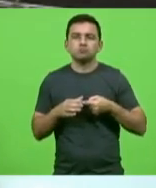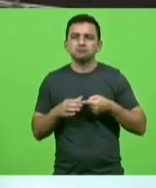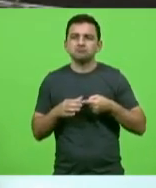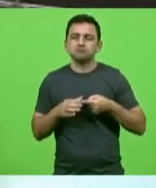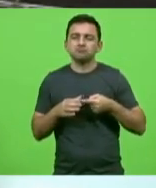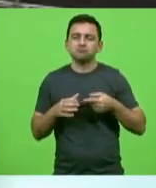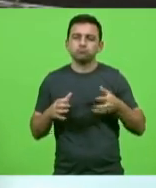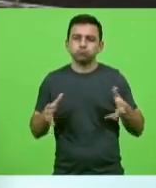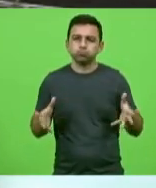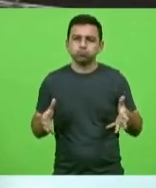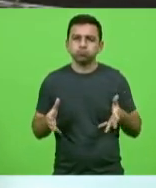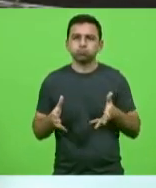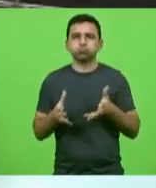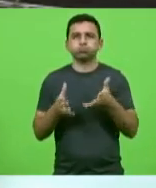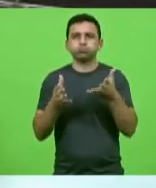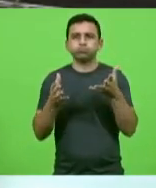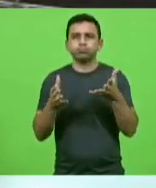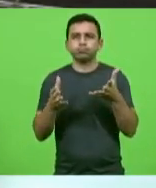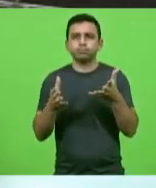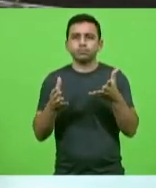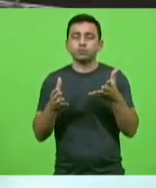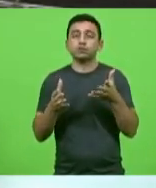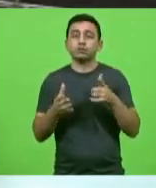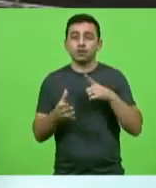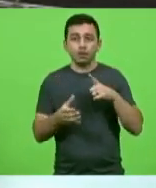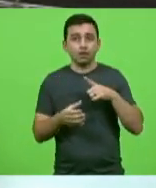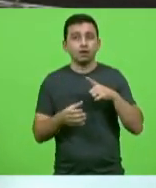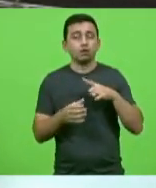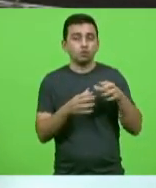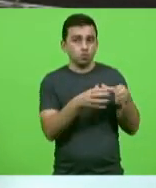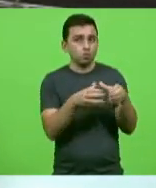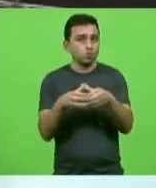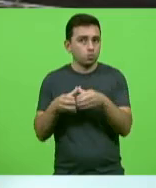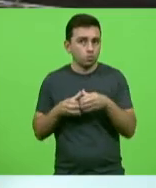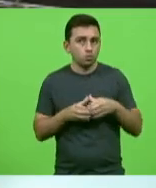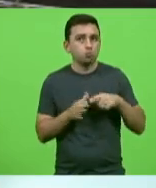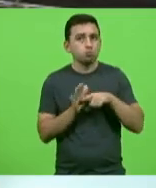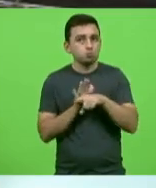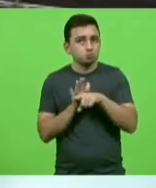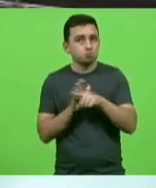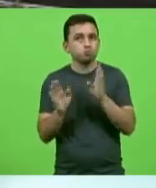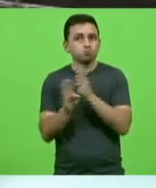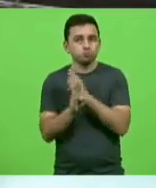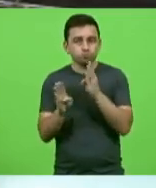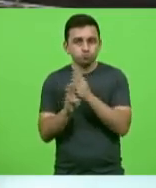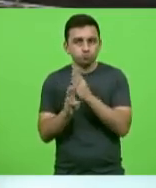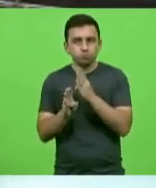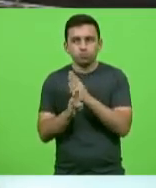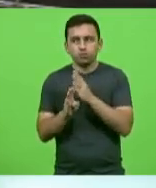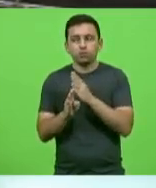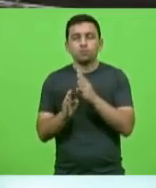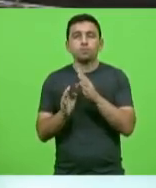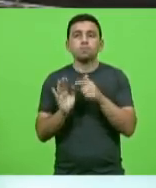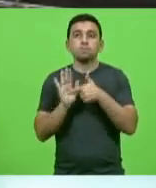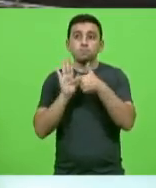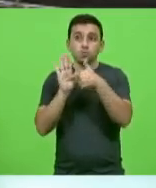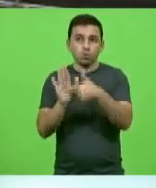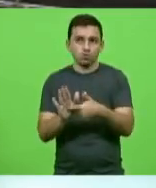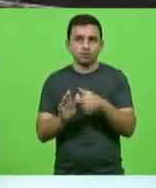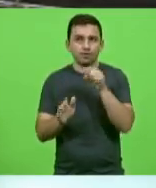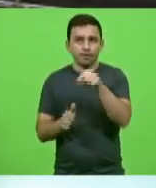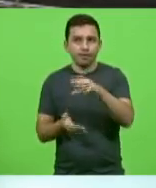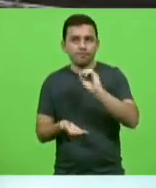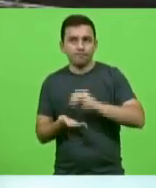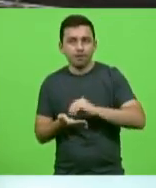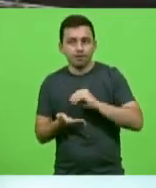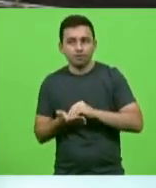emergiram de copiosos órgãos investigativos apontando unanimemente para a